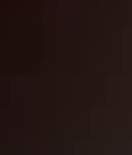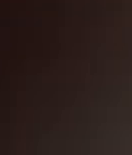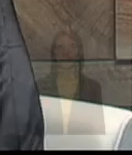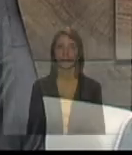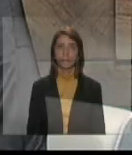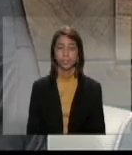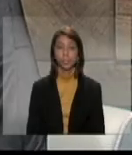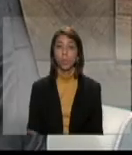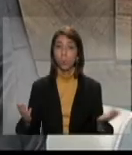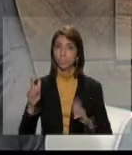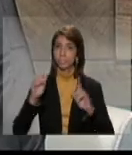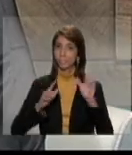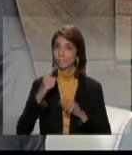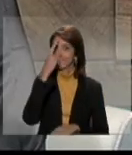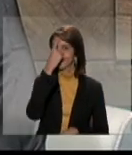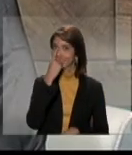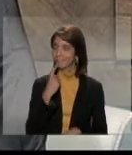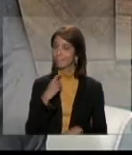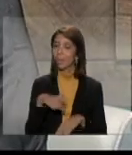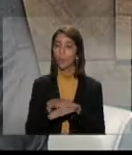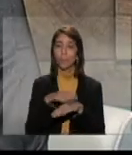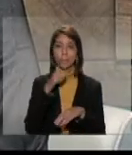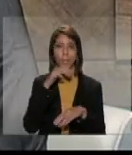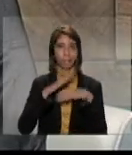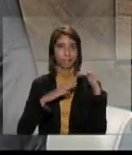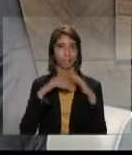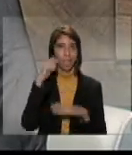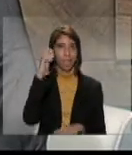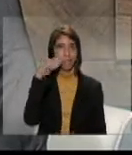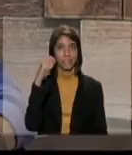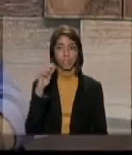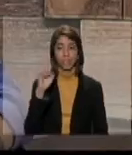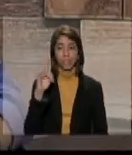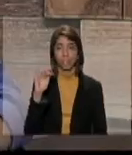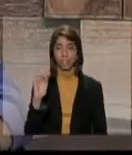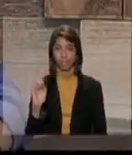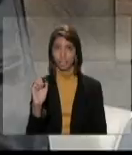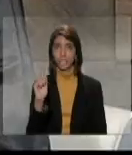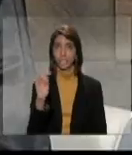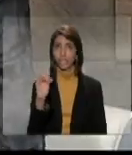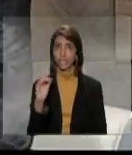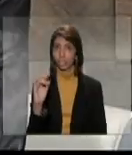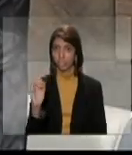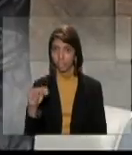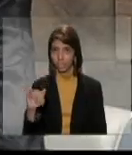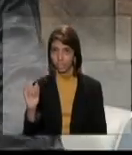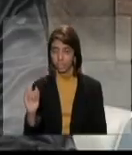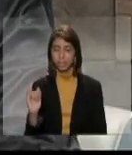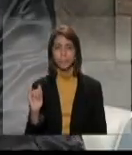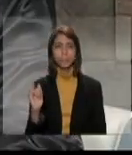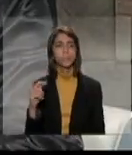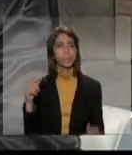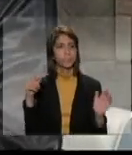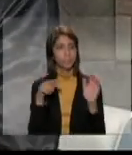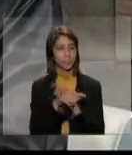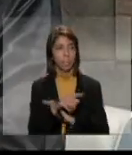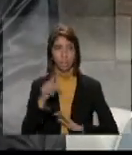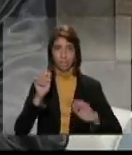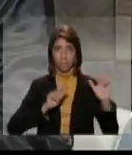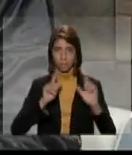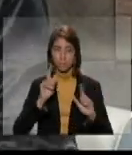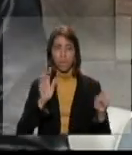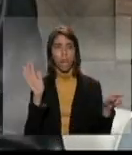no perfil de hoje eu estou conversando com a talentosa atriz eliane giardini eliane ajuda não ajuda à